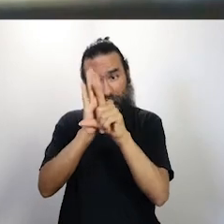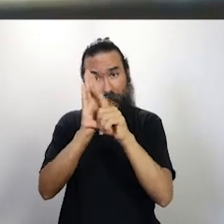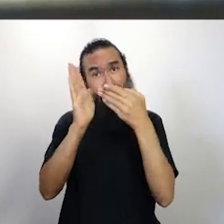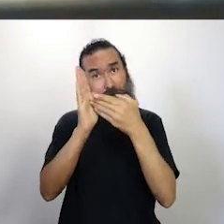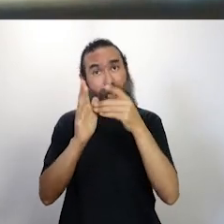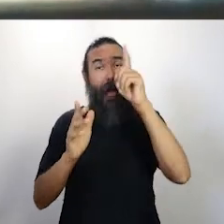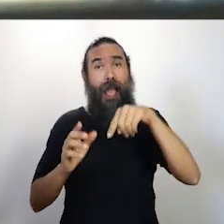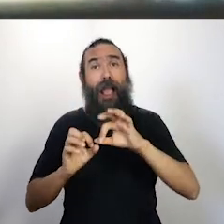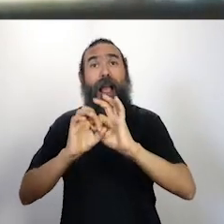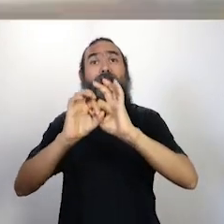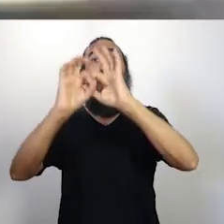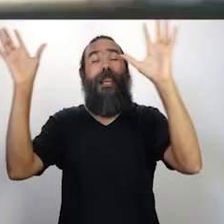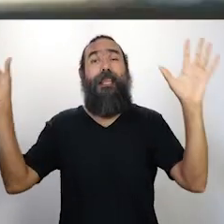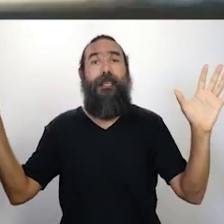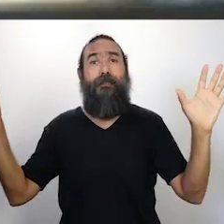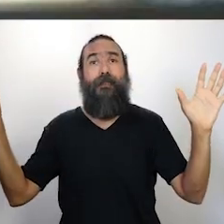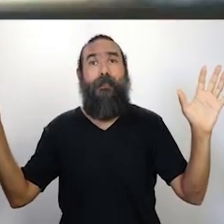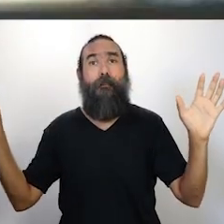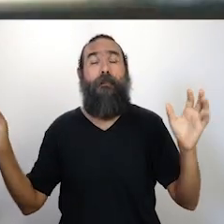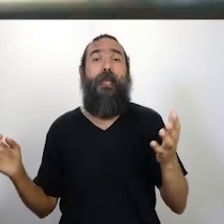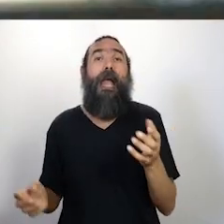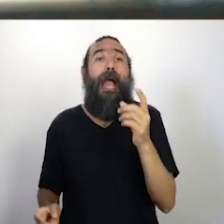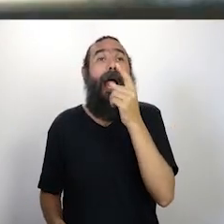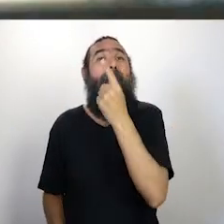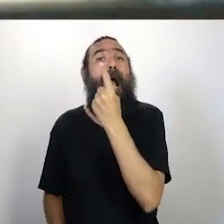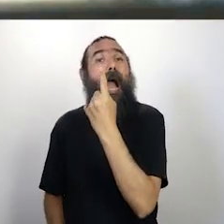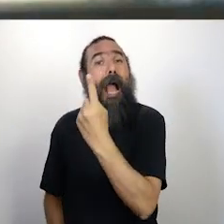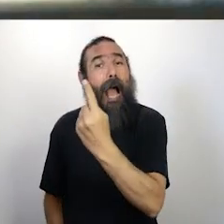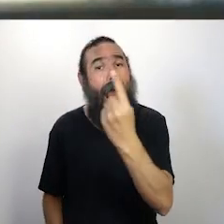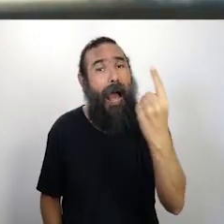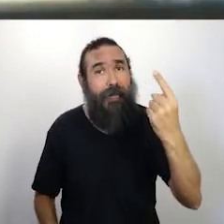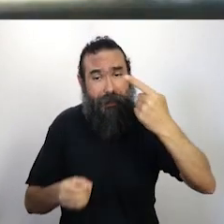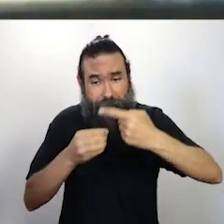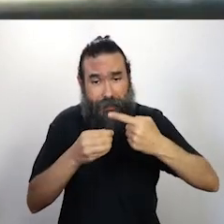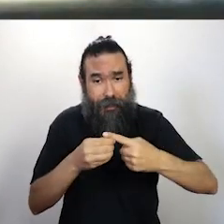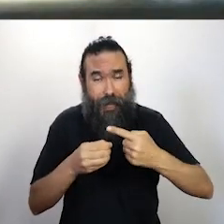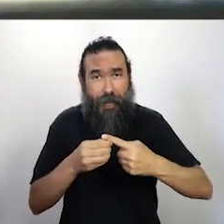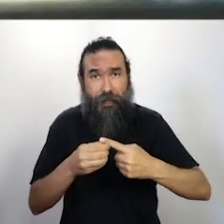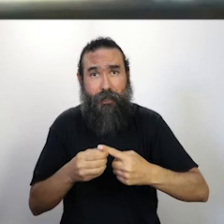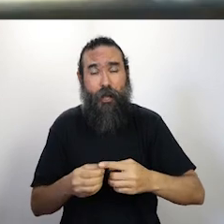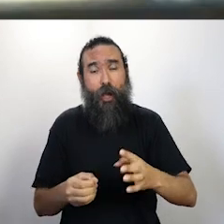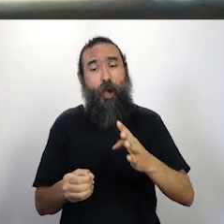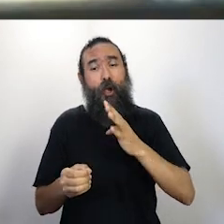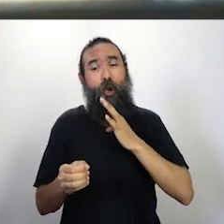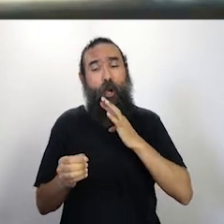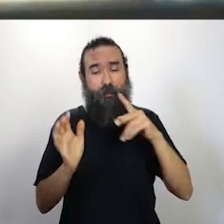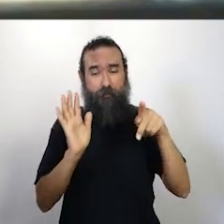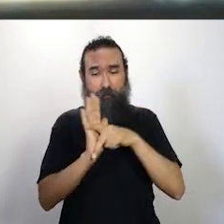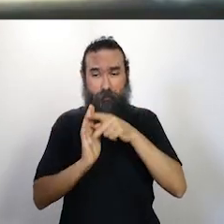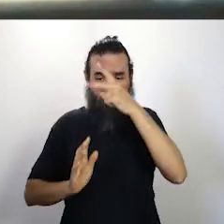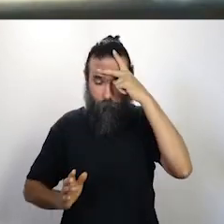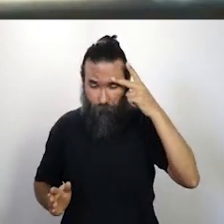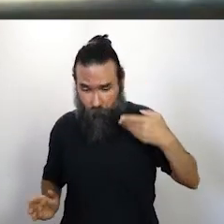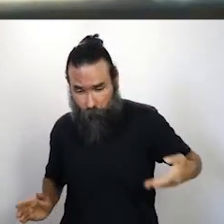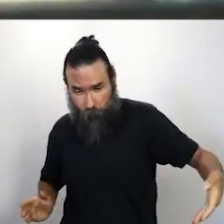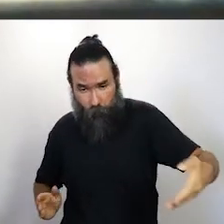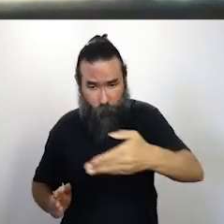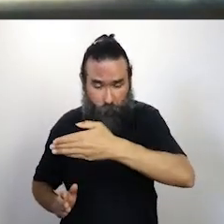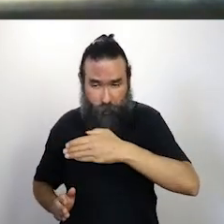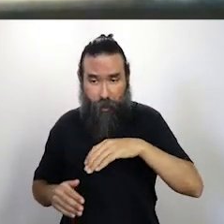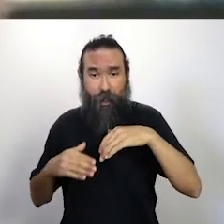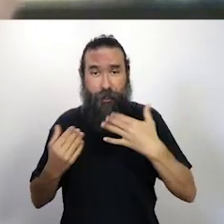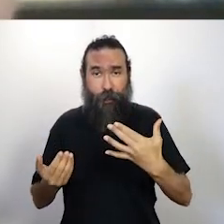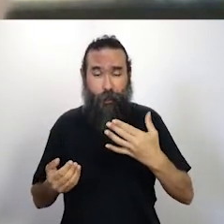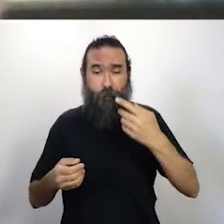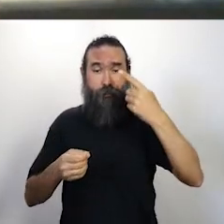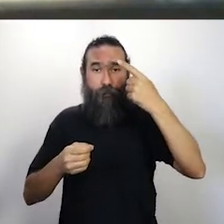exatamente esses pontos de cada município cada estado conhece a sua comunidade conhece os seus espaços e diante dessa realidade ele pode pagar